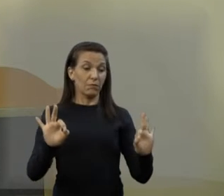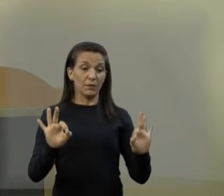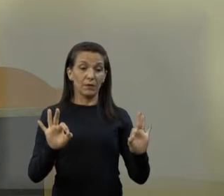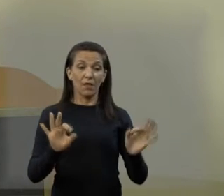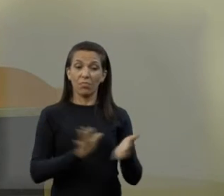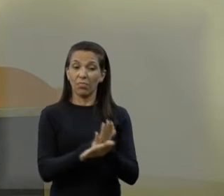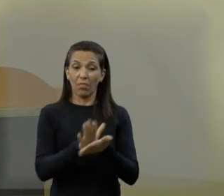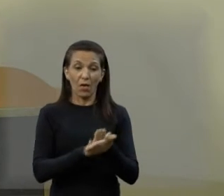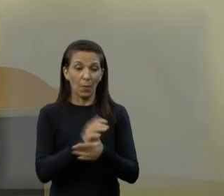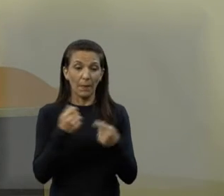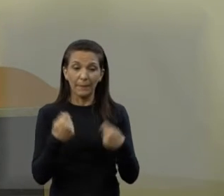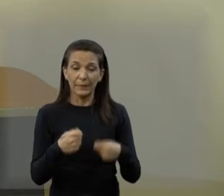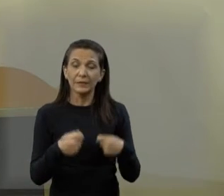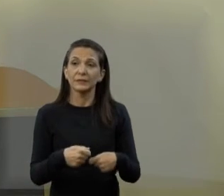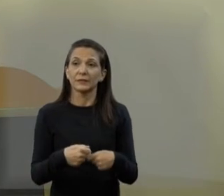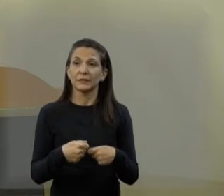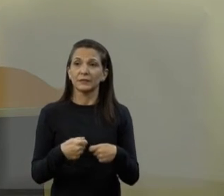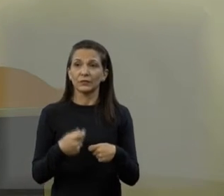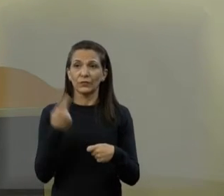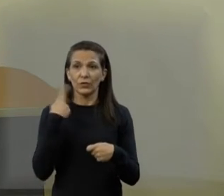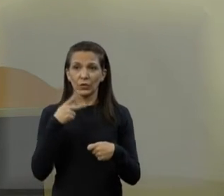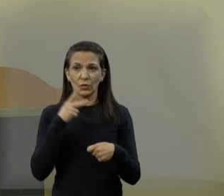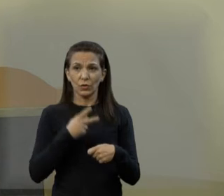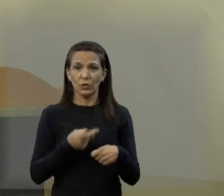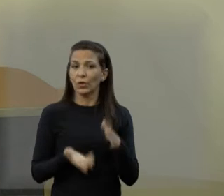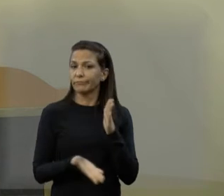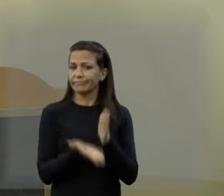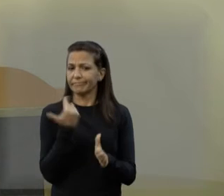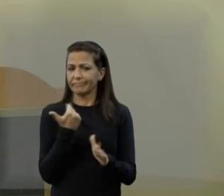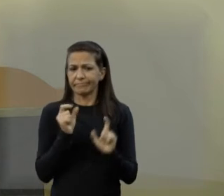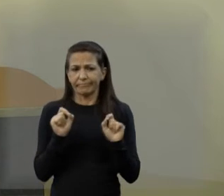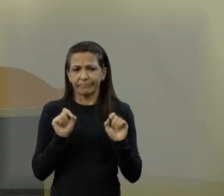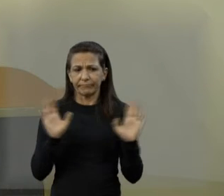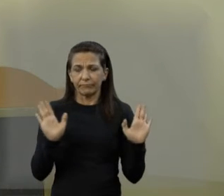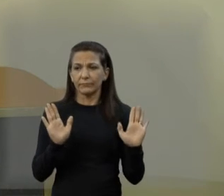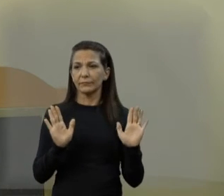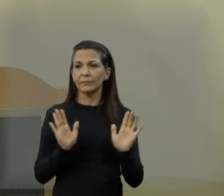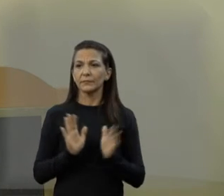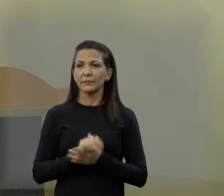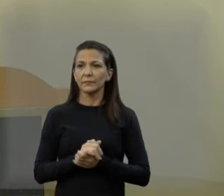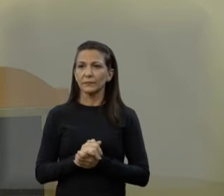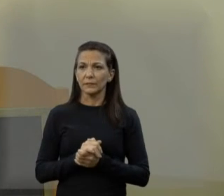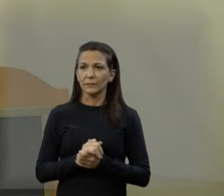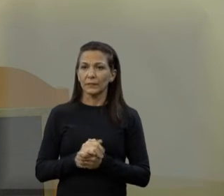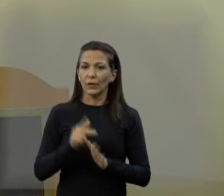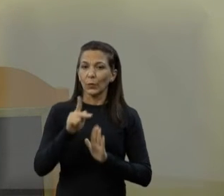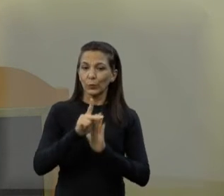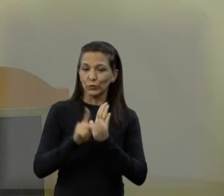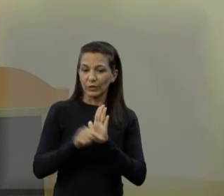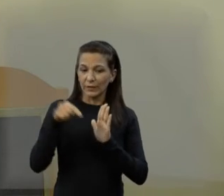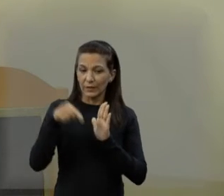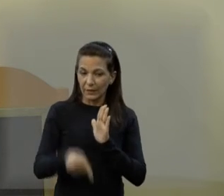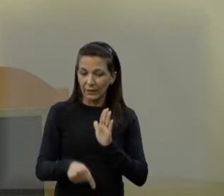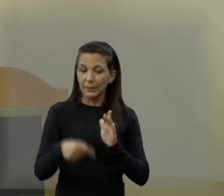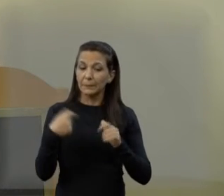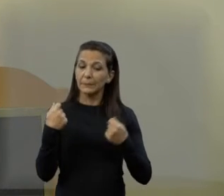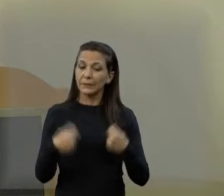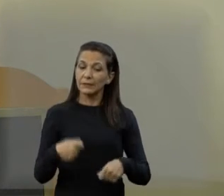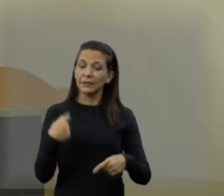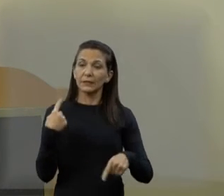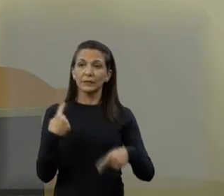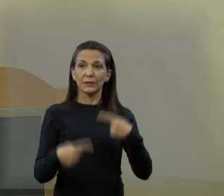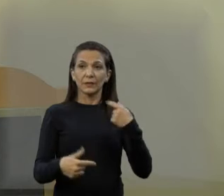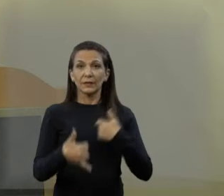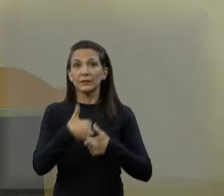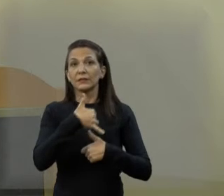e o projeto né não serve não tem sentido tira daqui e os projetos vem para casa para ser batismo então é